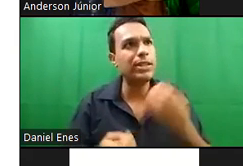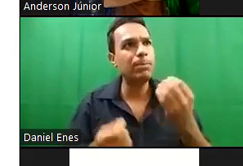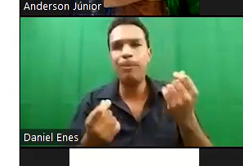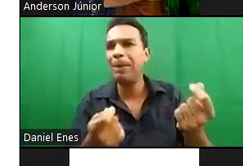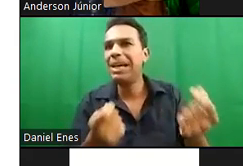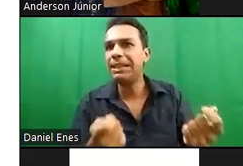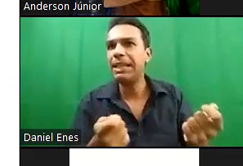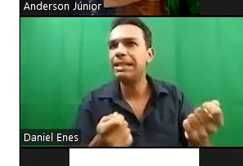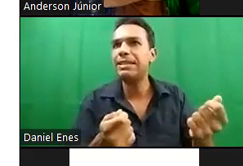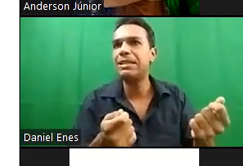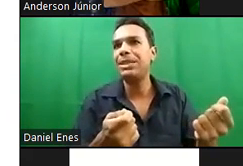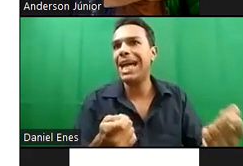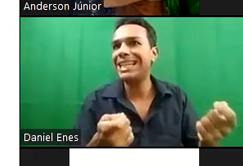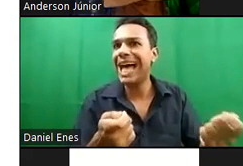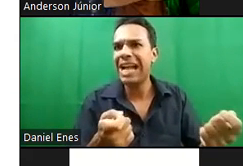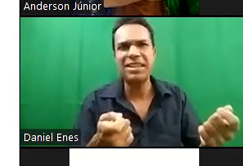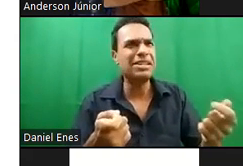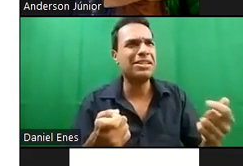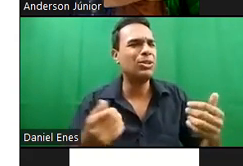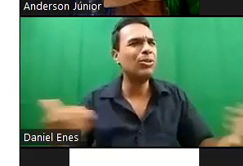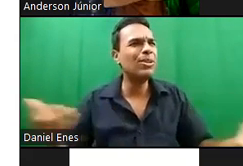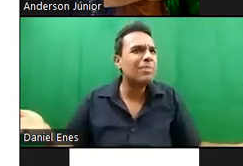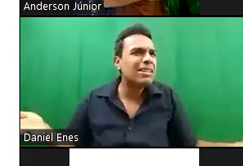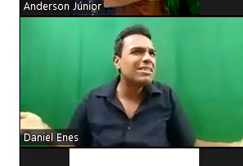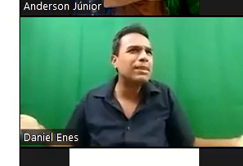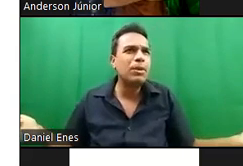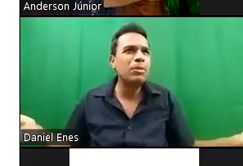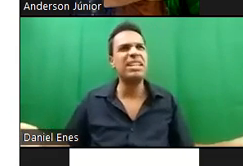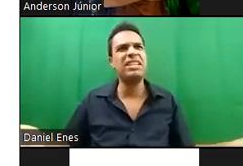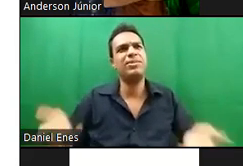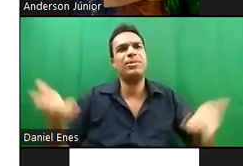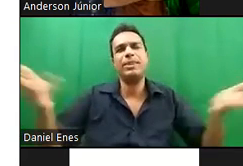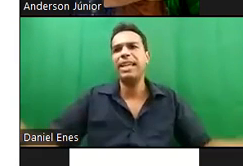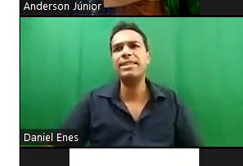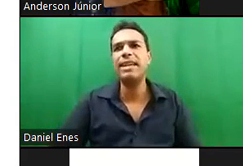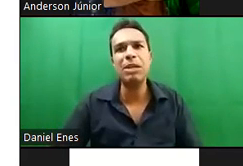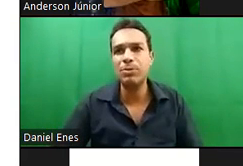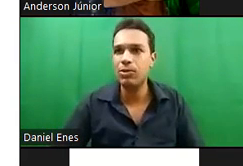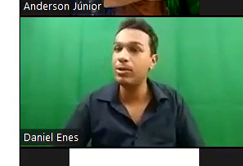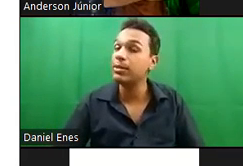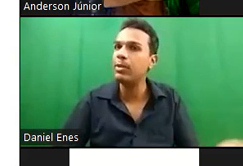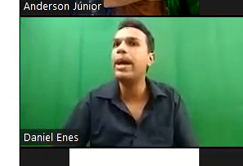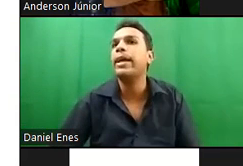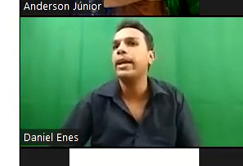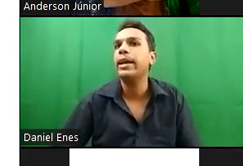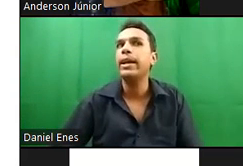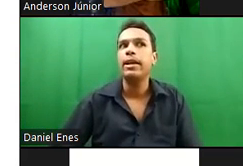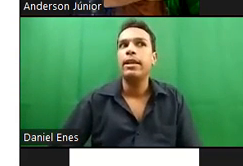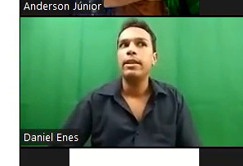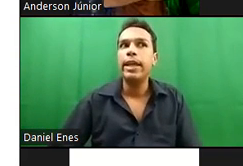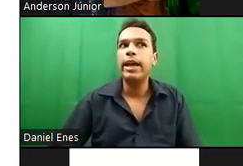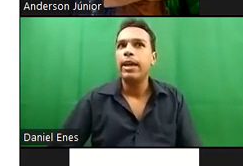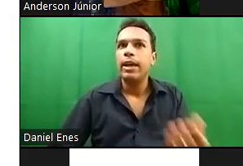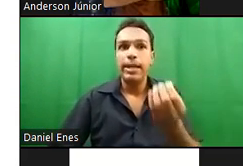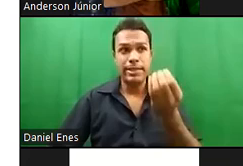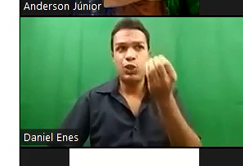insistir que, pela similaridade da escrita, nossa, mas é tão parecido, tem que ser a mesma coisa, não é?